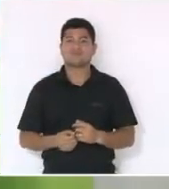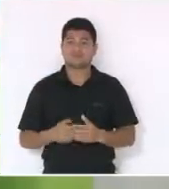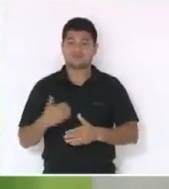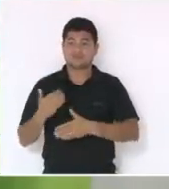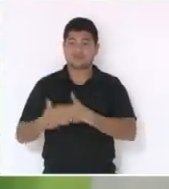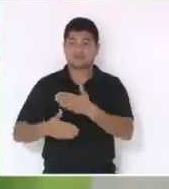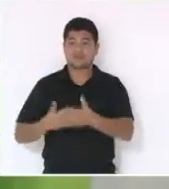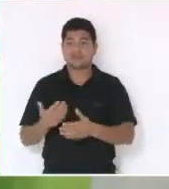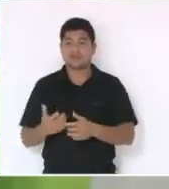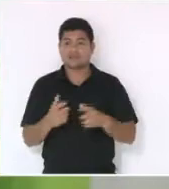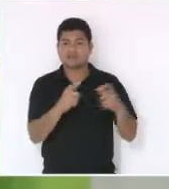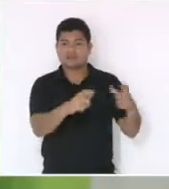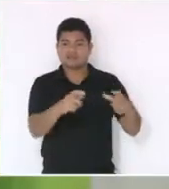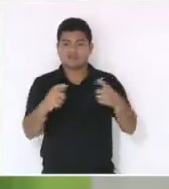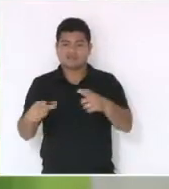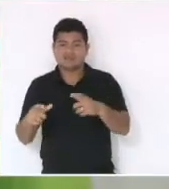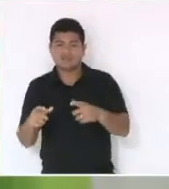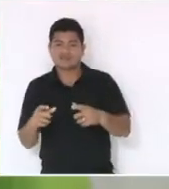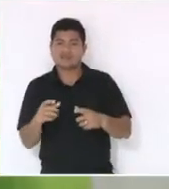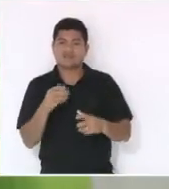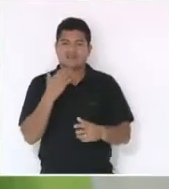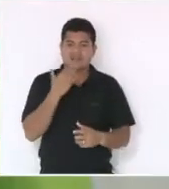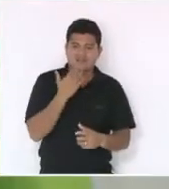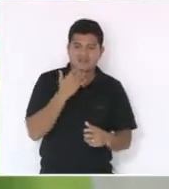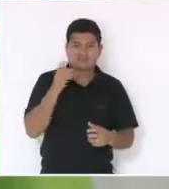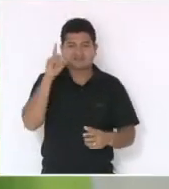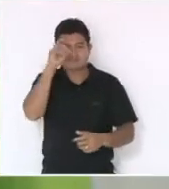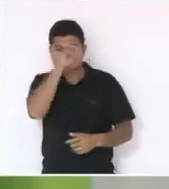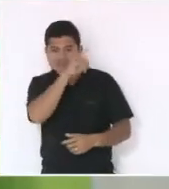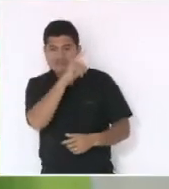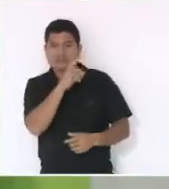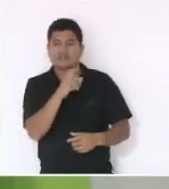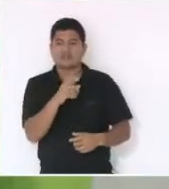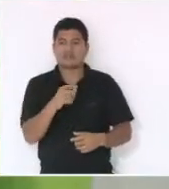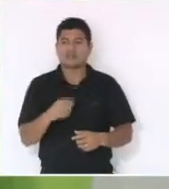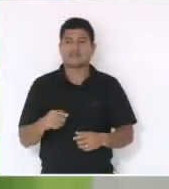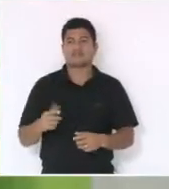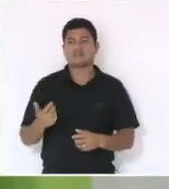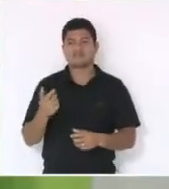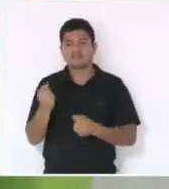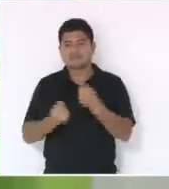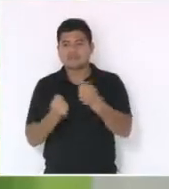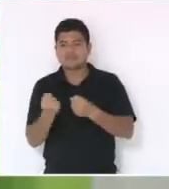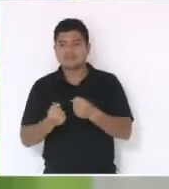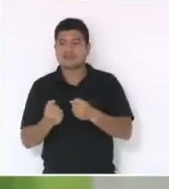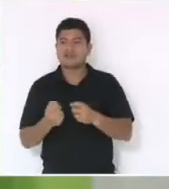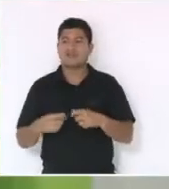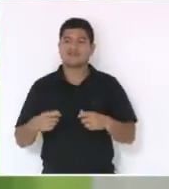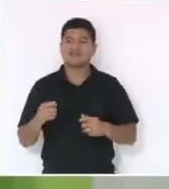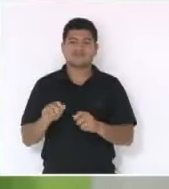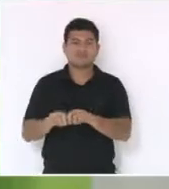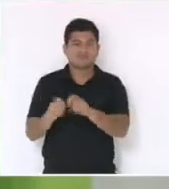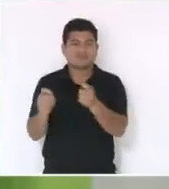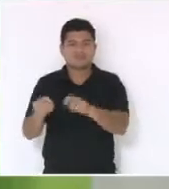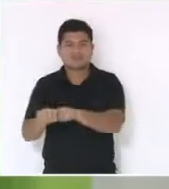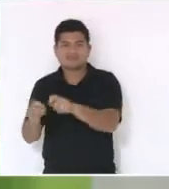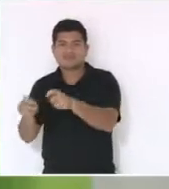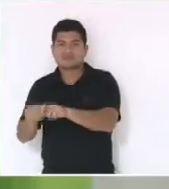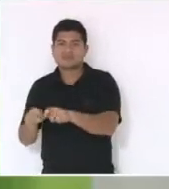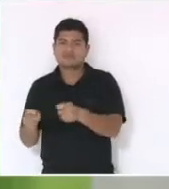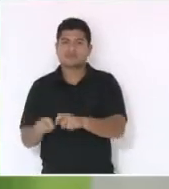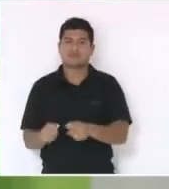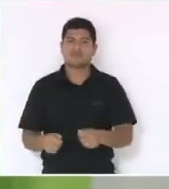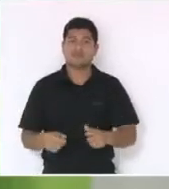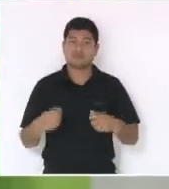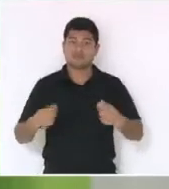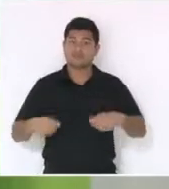locais de difícil acesso, há um desgaste com as viaturas e tem que ter uma renovação constante